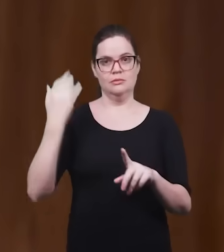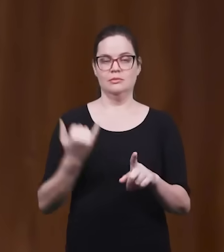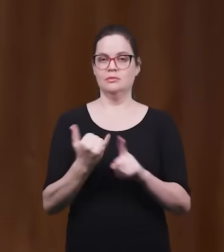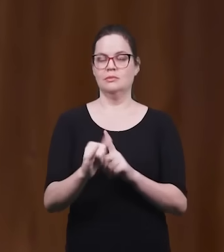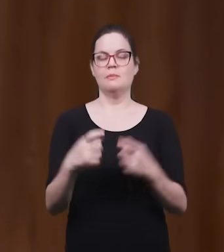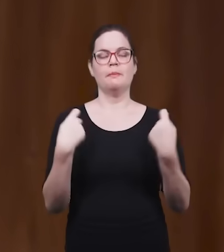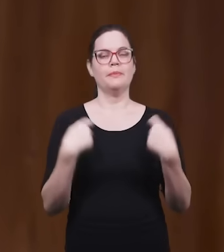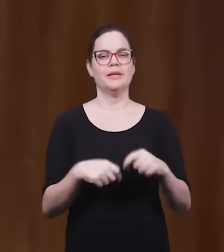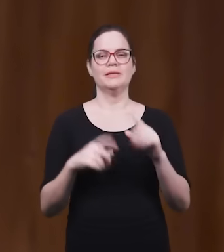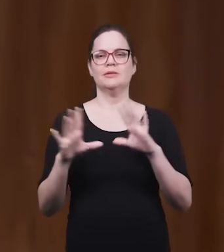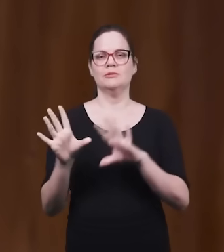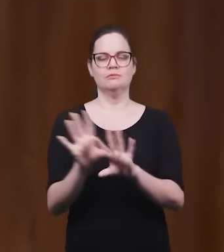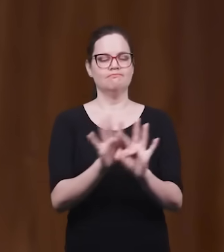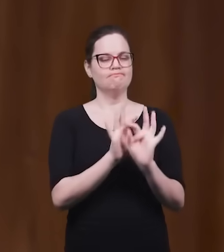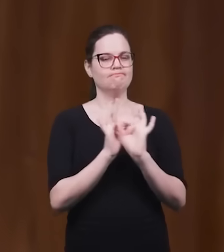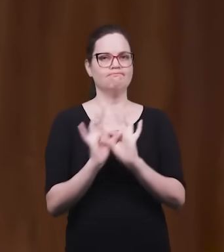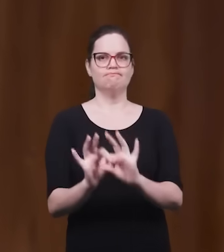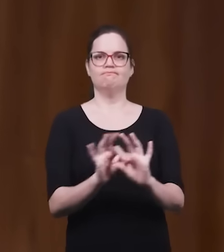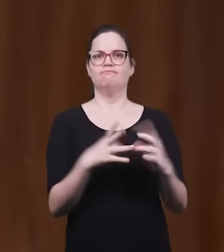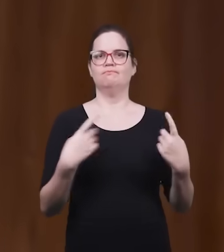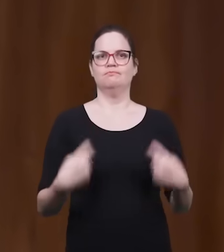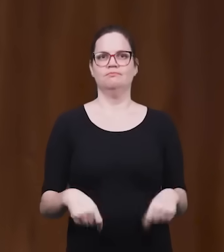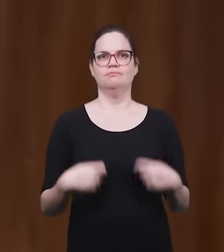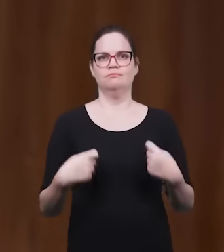entrar numa